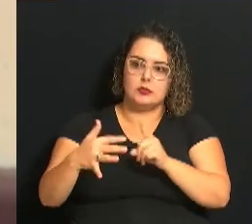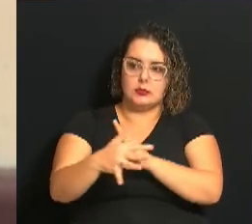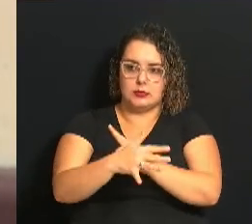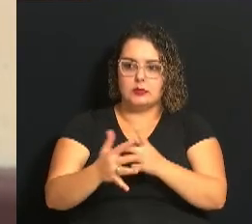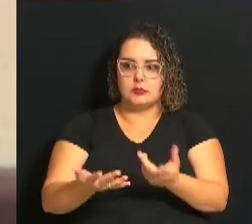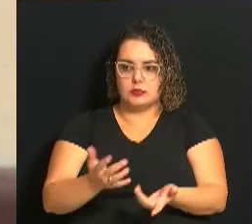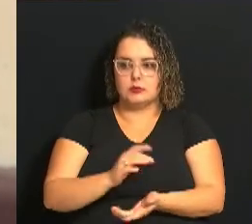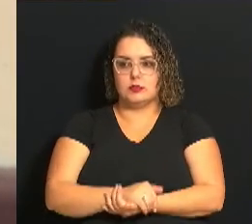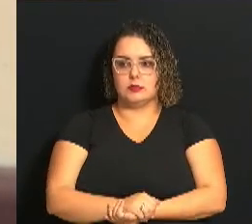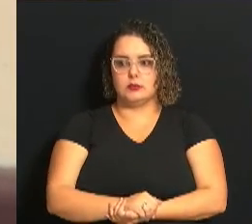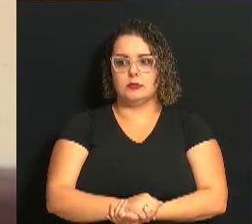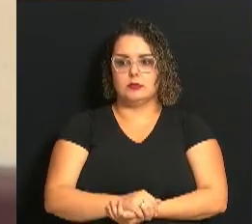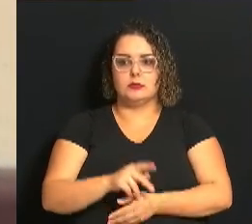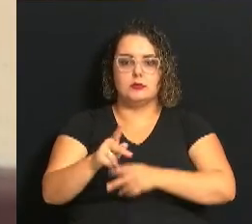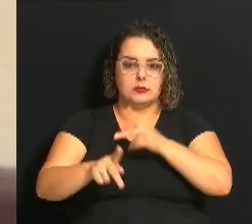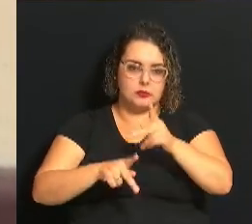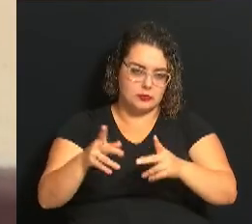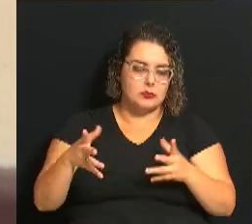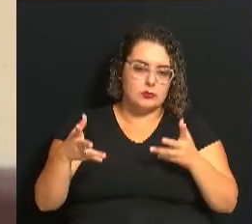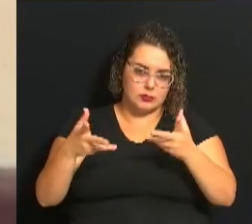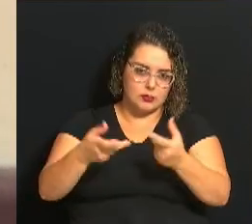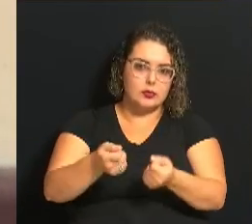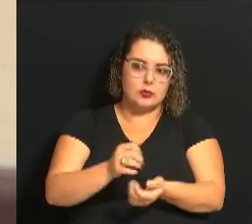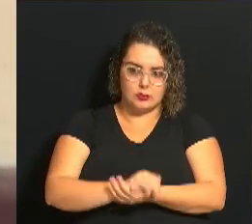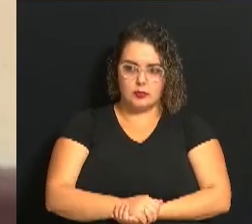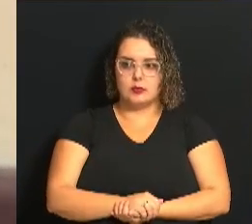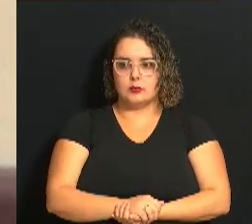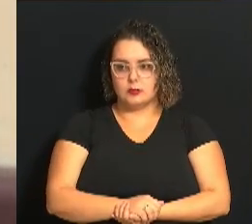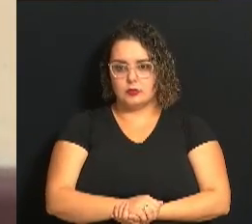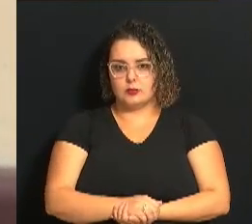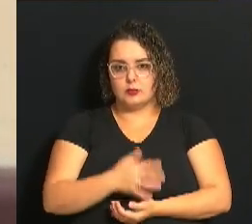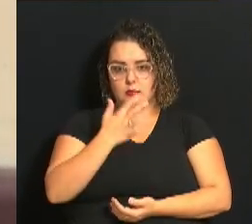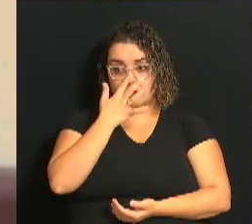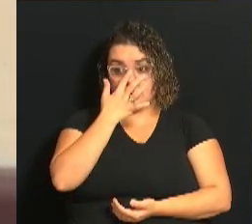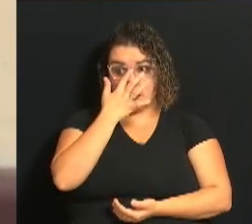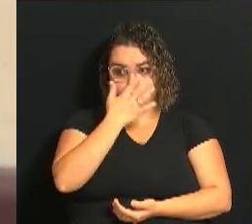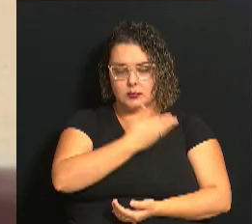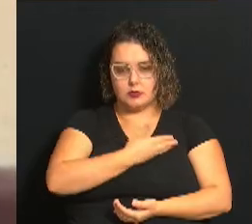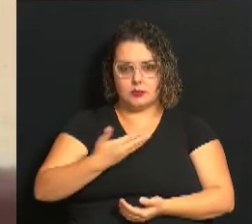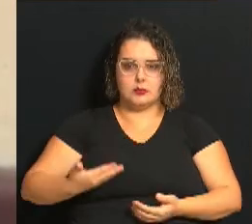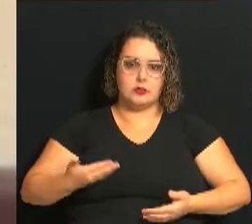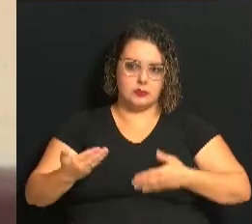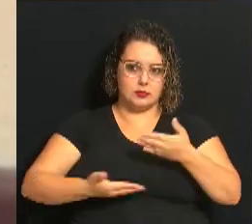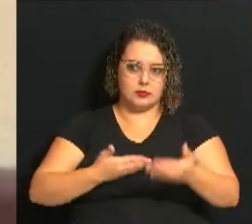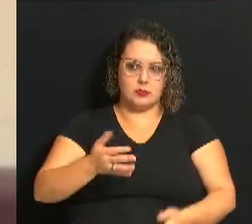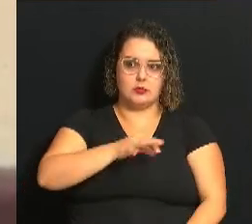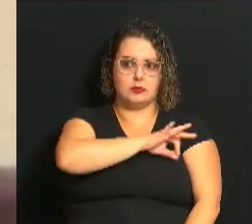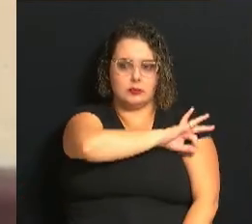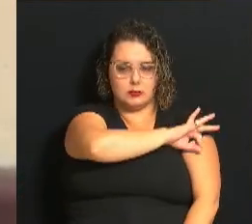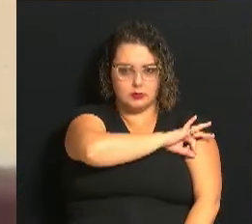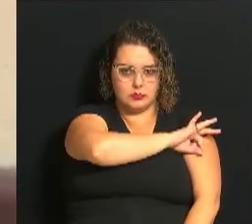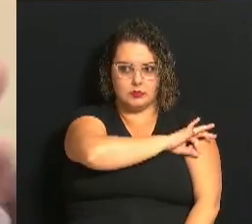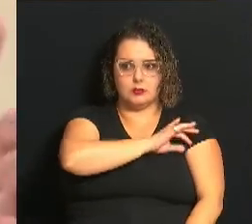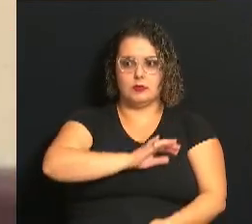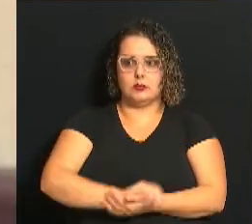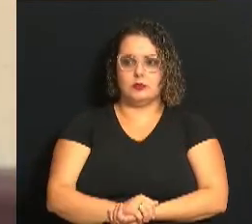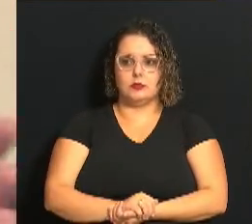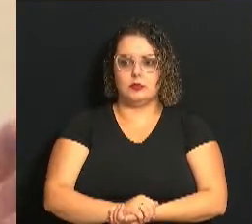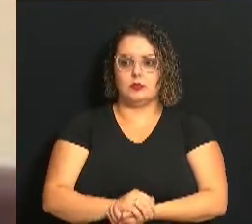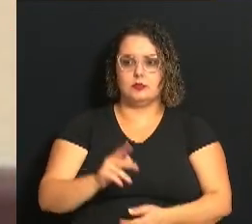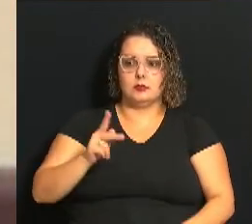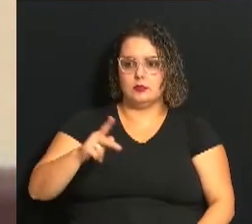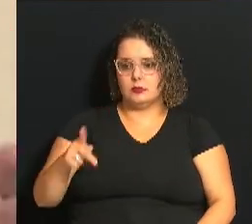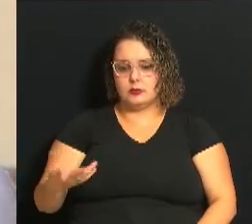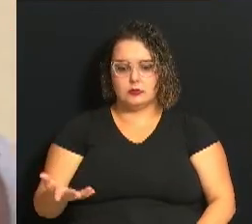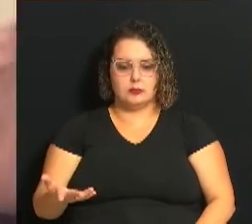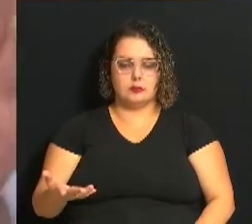da população como um todo, e os servidores, né, da prefeitura, que são, né, professores ou de